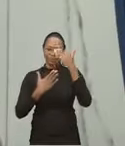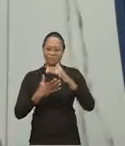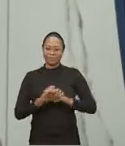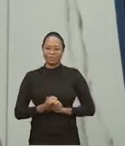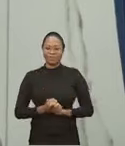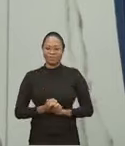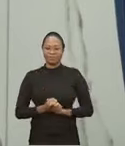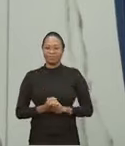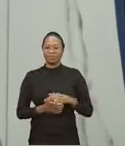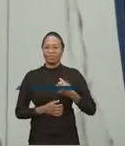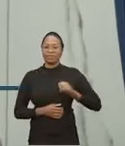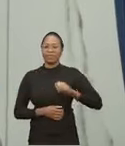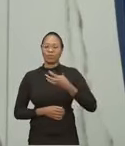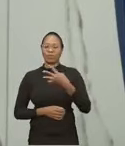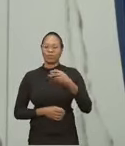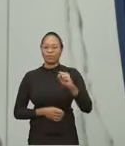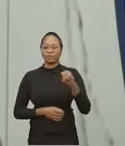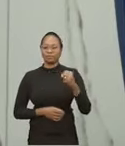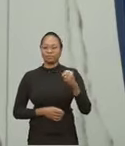de número